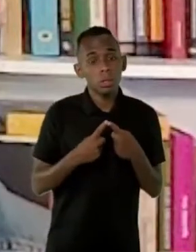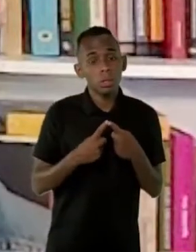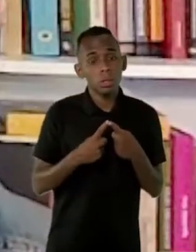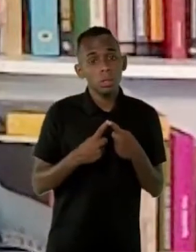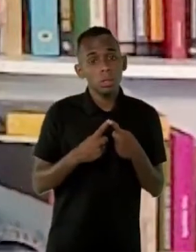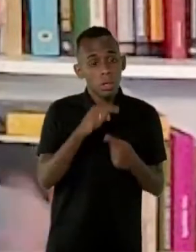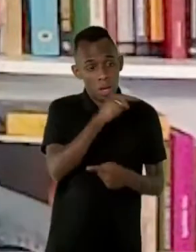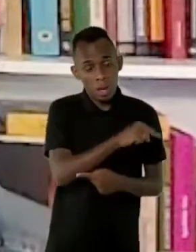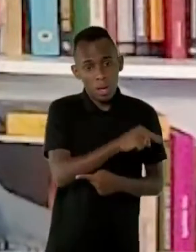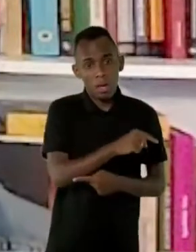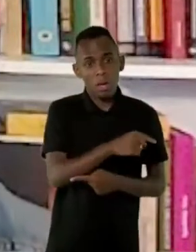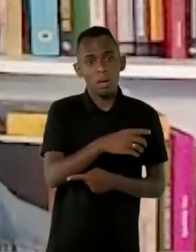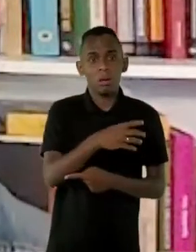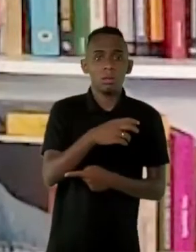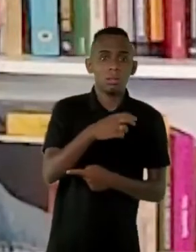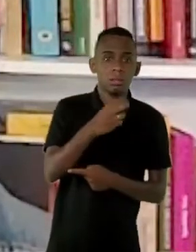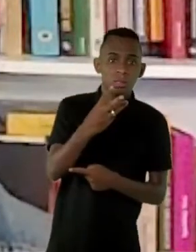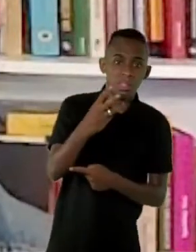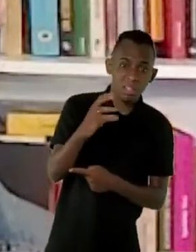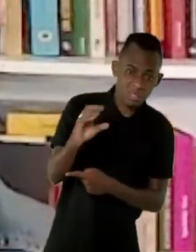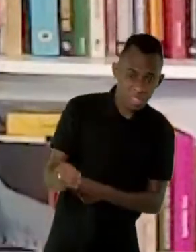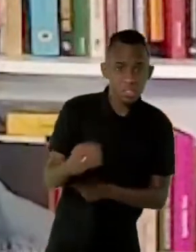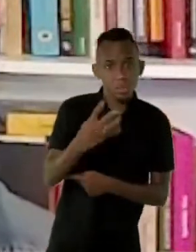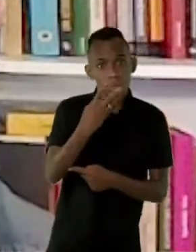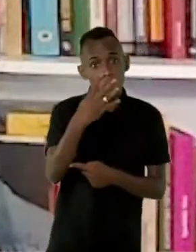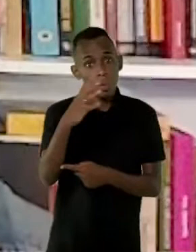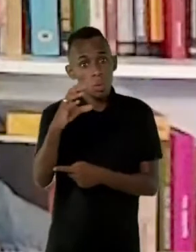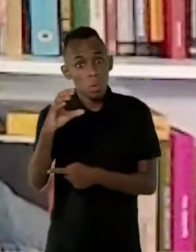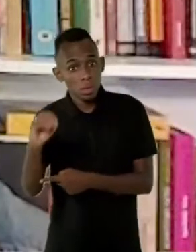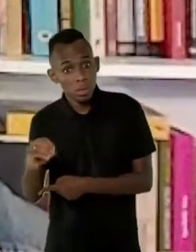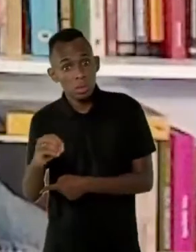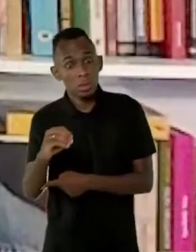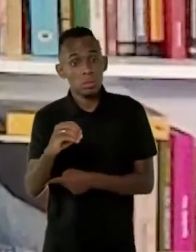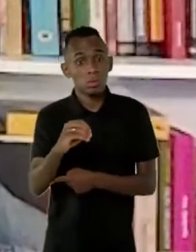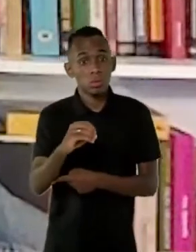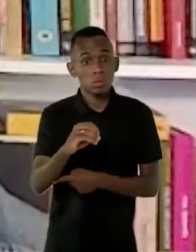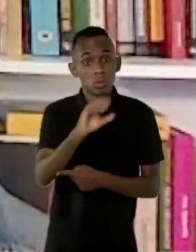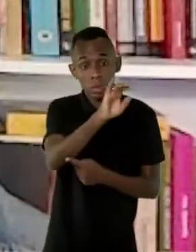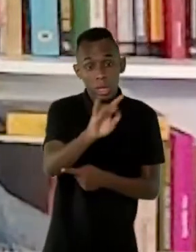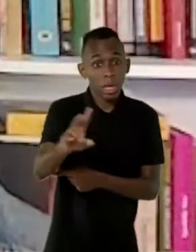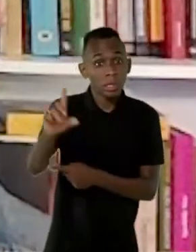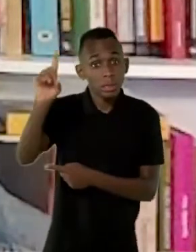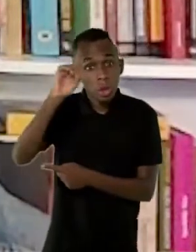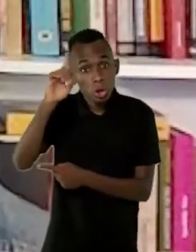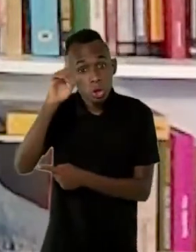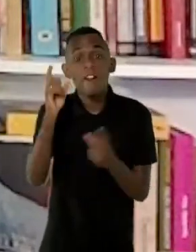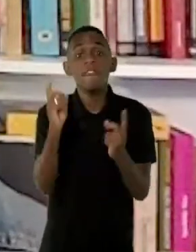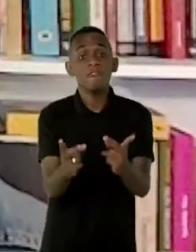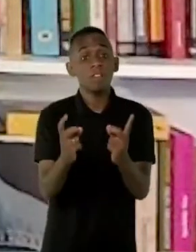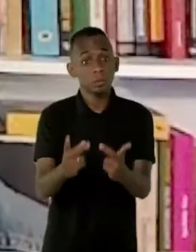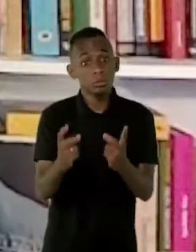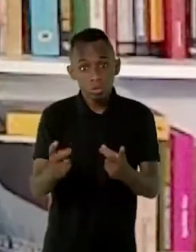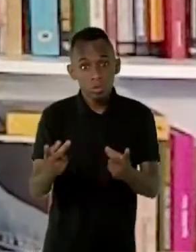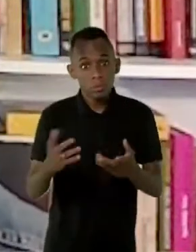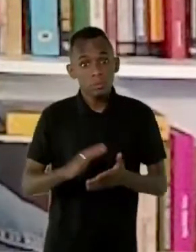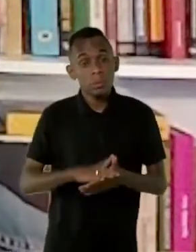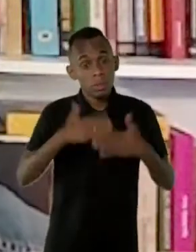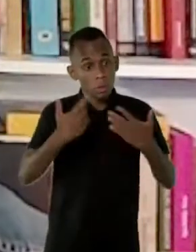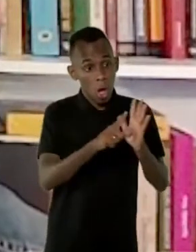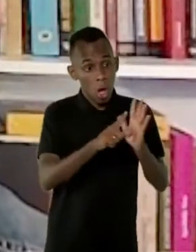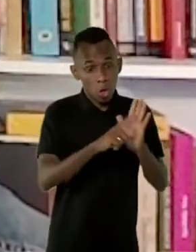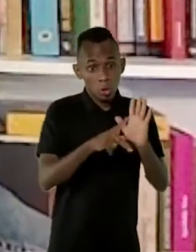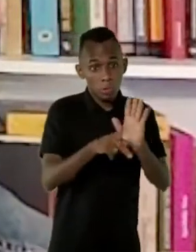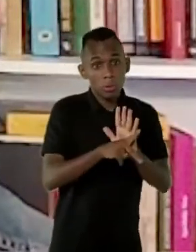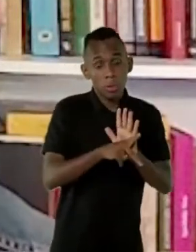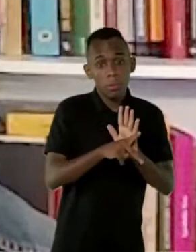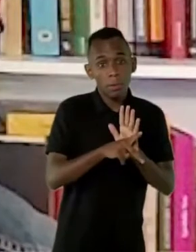300, 400, 500, 600, 1.000 livros por dia. A Carolina vendia isso. Então, as livrarias que tinham livro